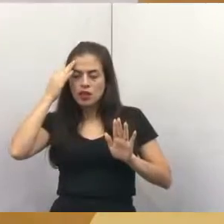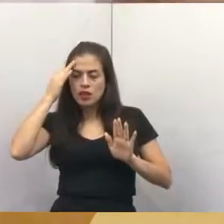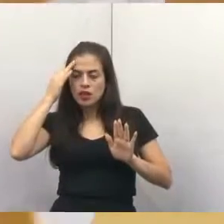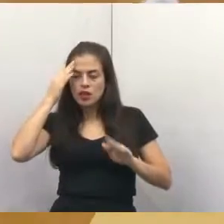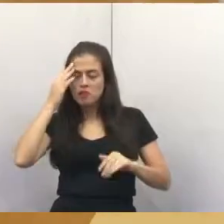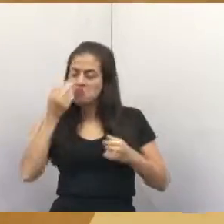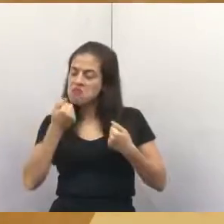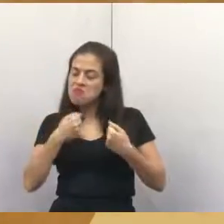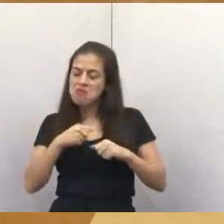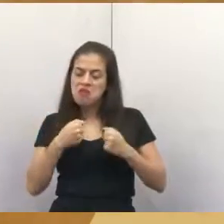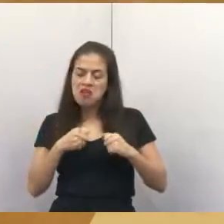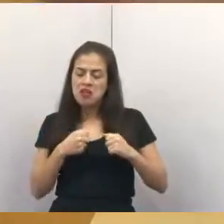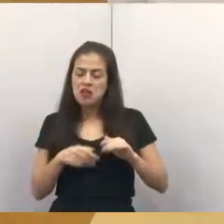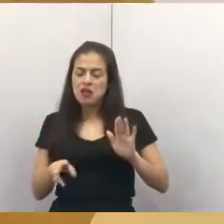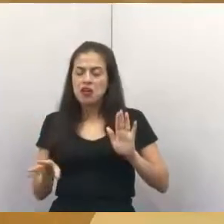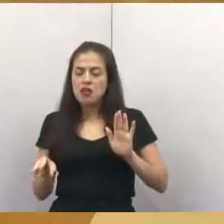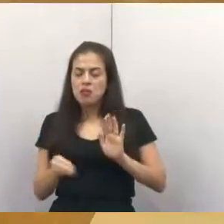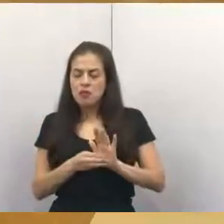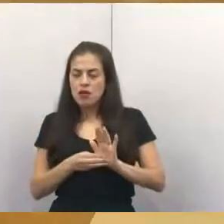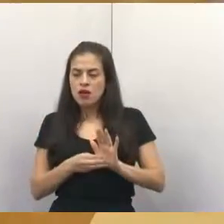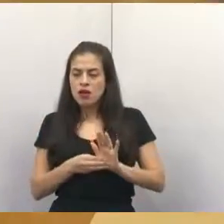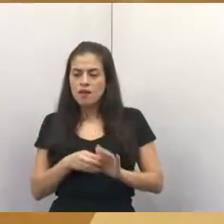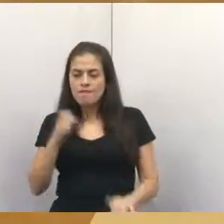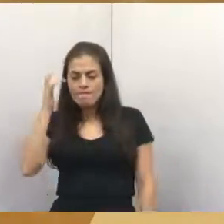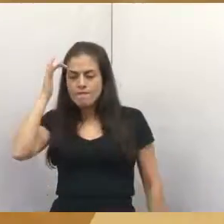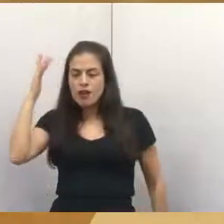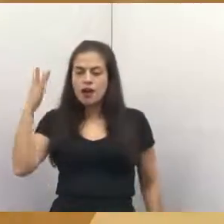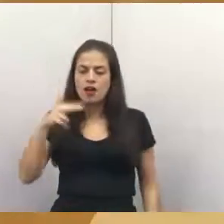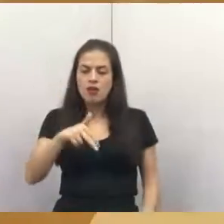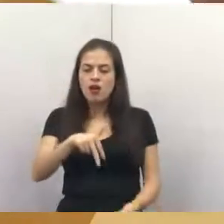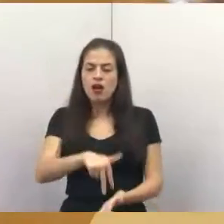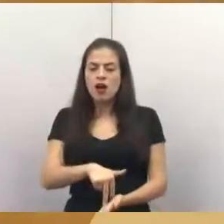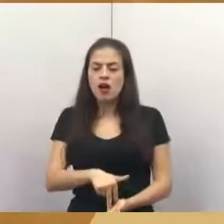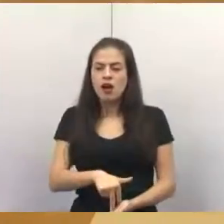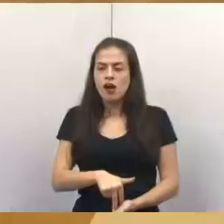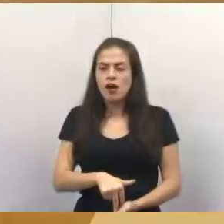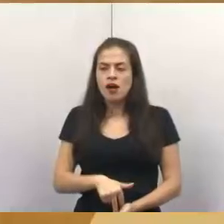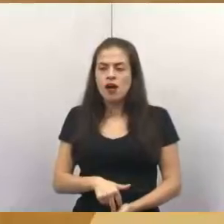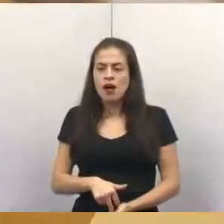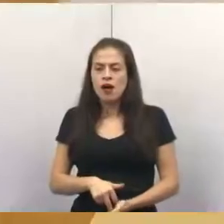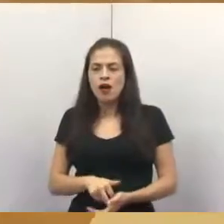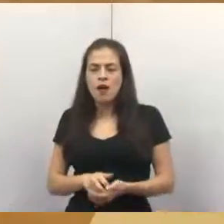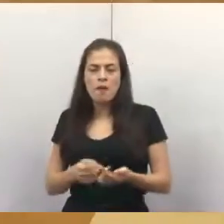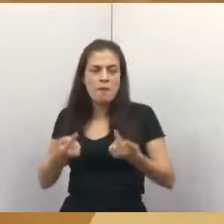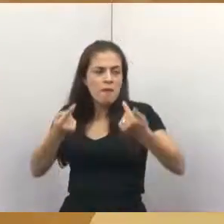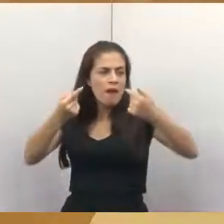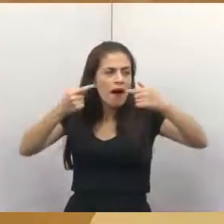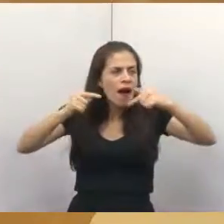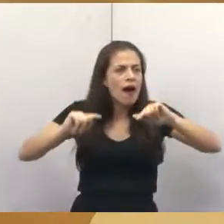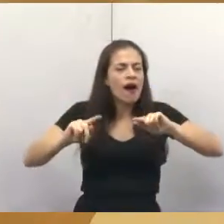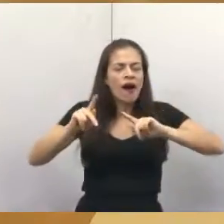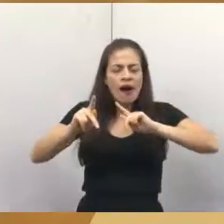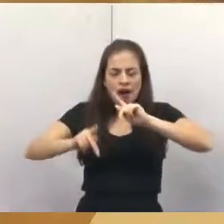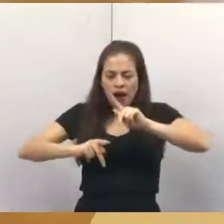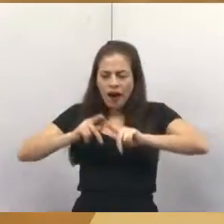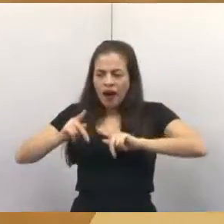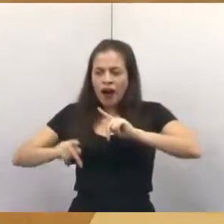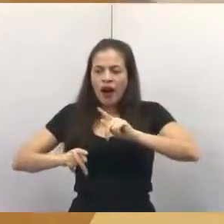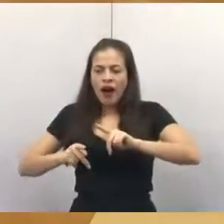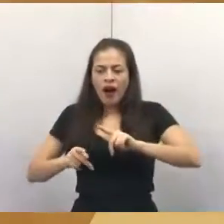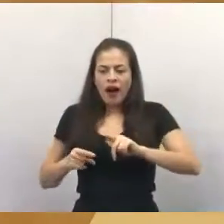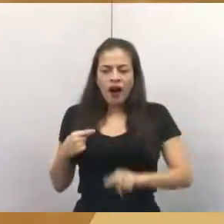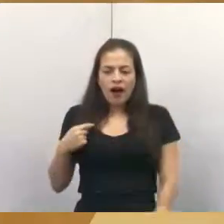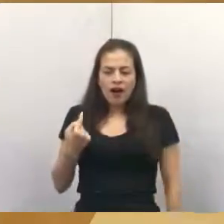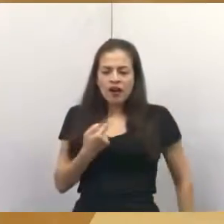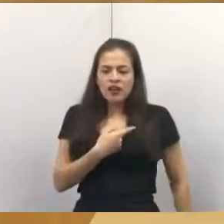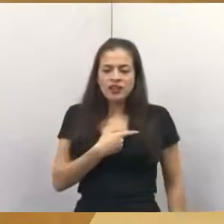aqui, discursar, jogar nós todos contra a população, para dizer que nós estamos mexendo